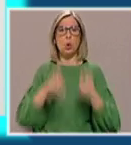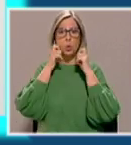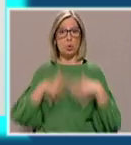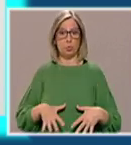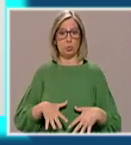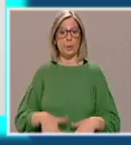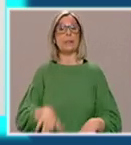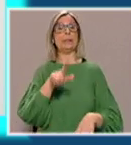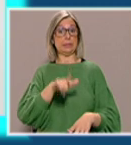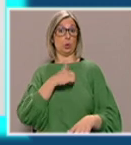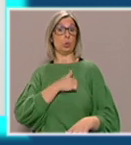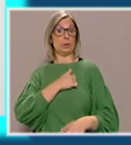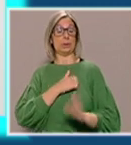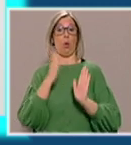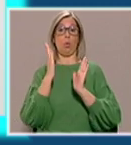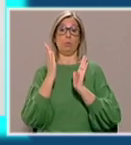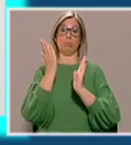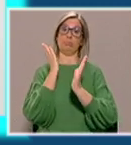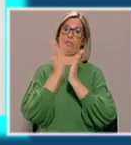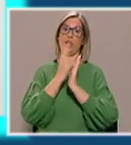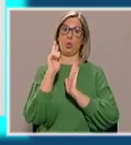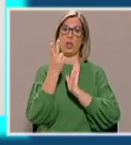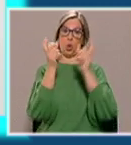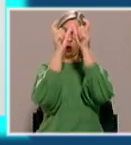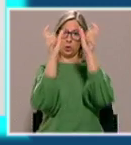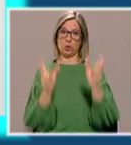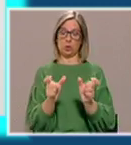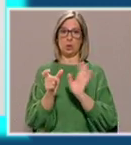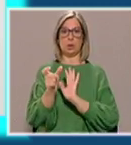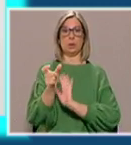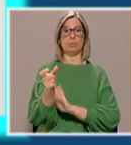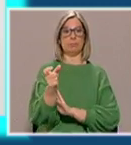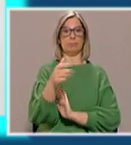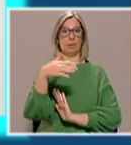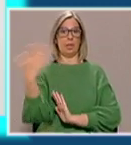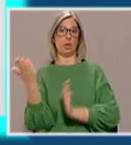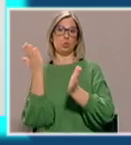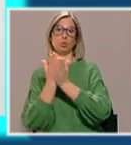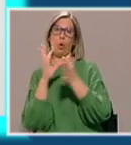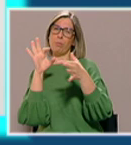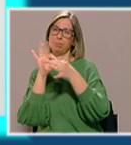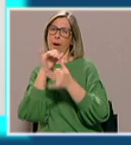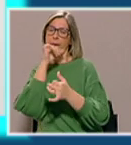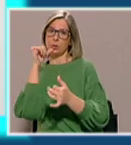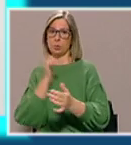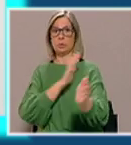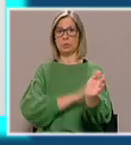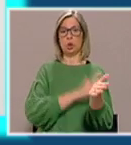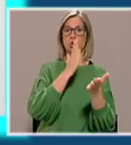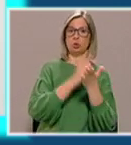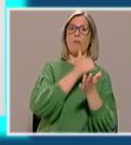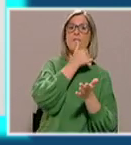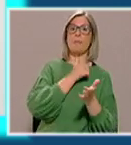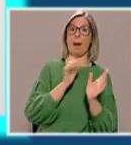dois. Do lado direito passa apenas sangue venoso e do lado esquerdo apenas arterial. Assim, apesar de serem bombeados